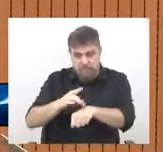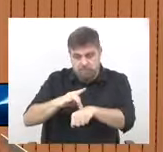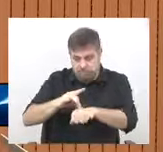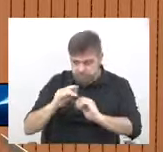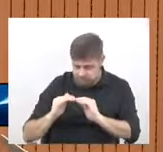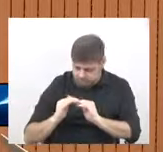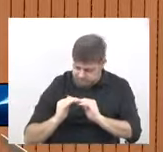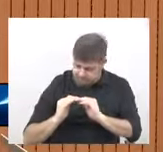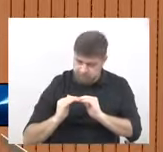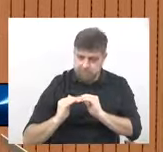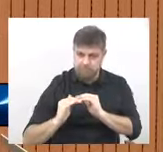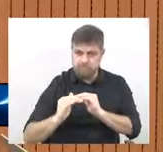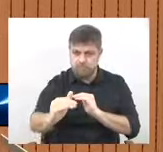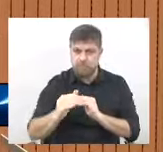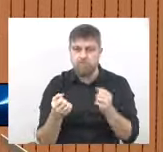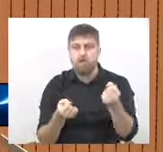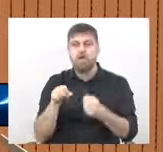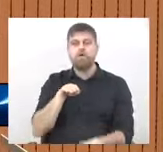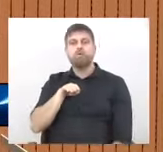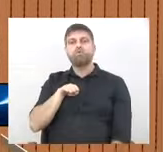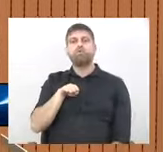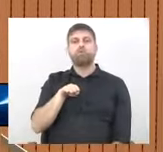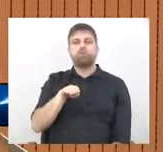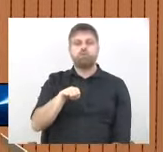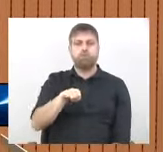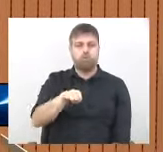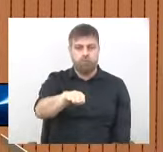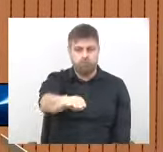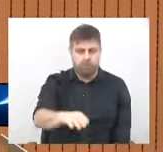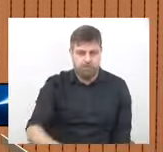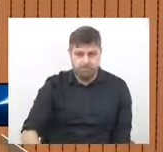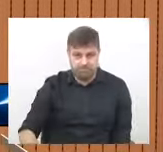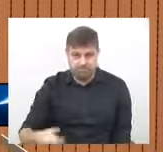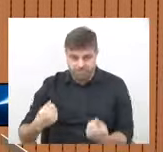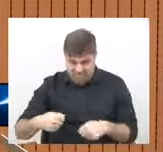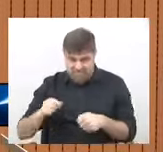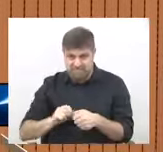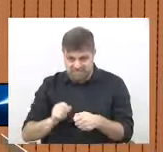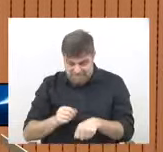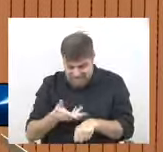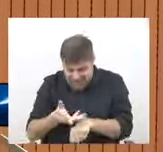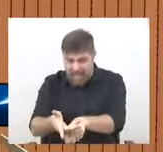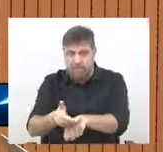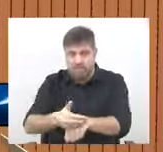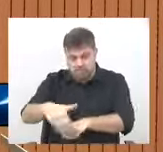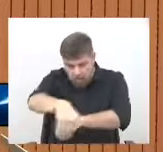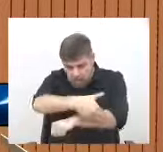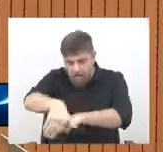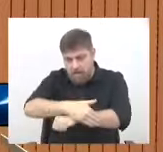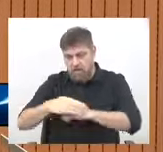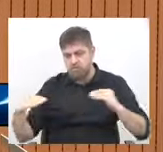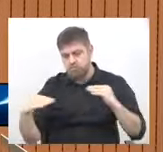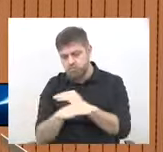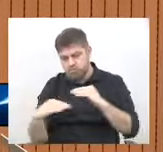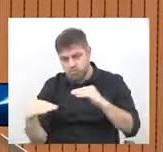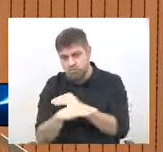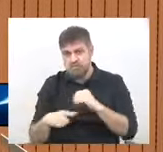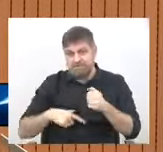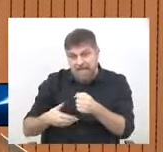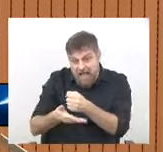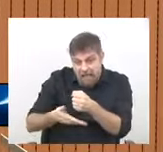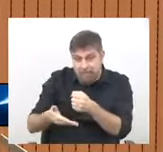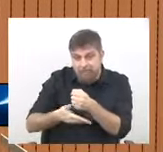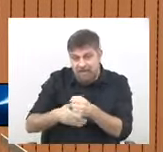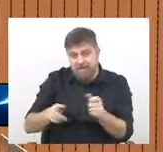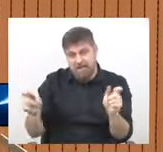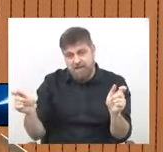seja feita a operação tapa-buraco e manter as vias em condições minimamente